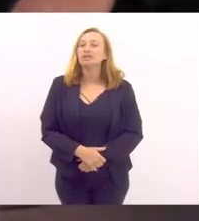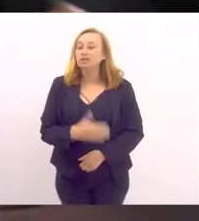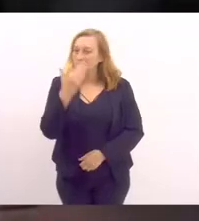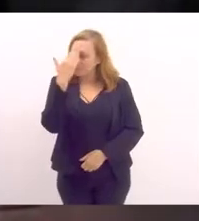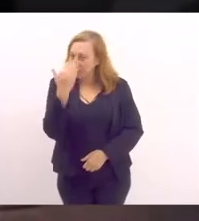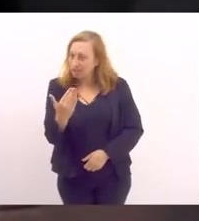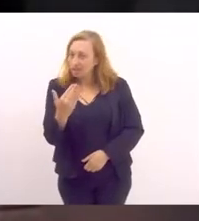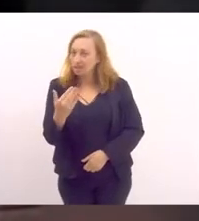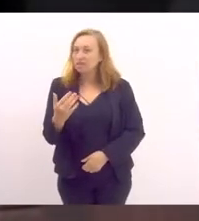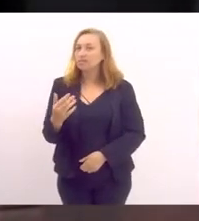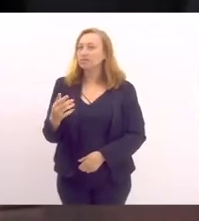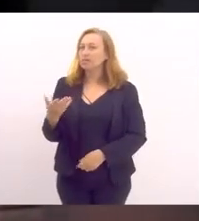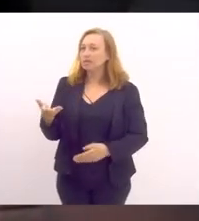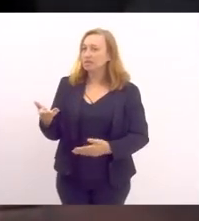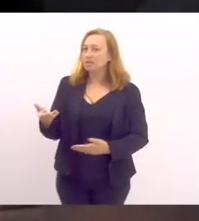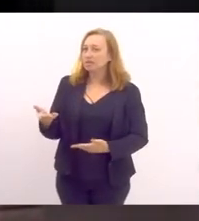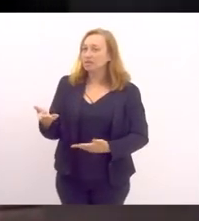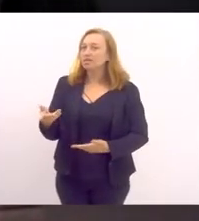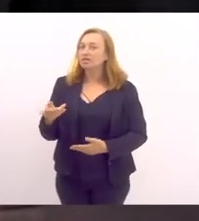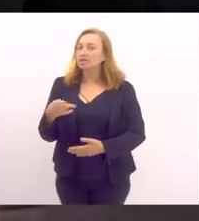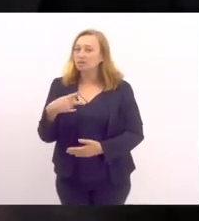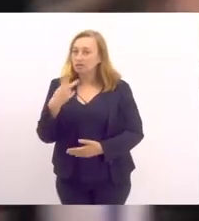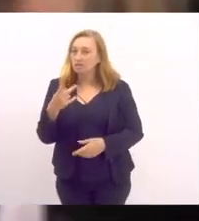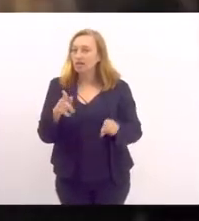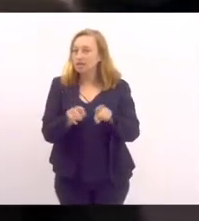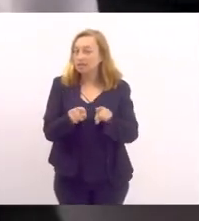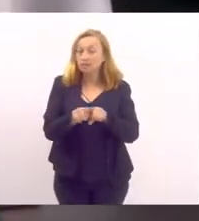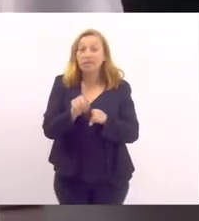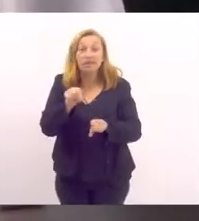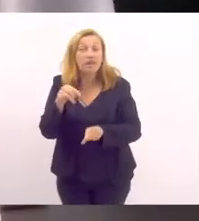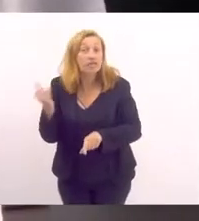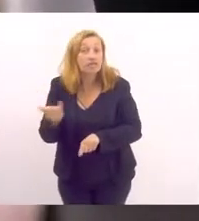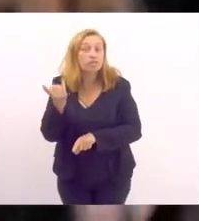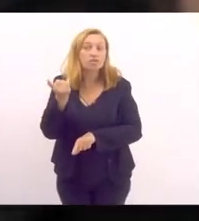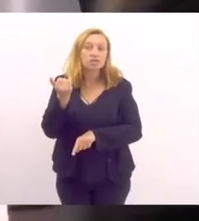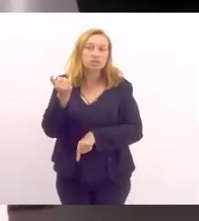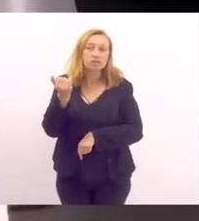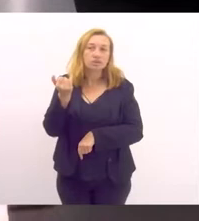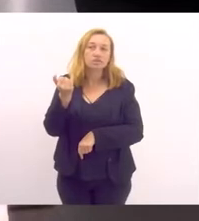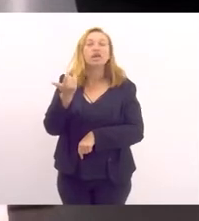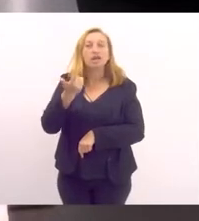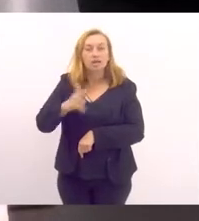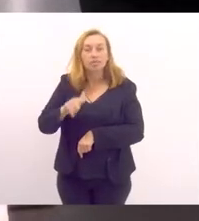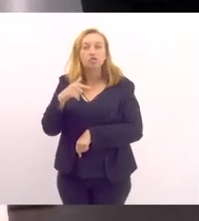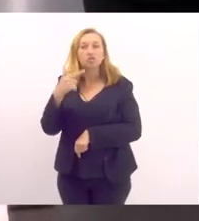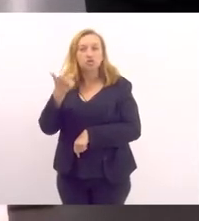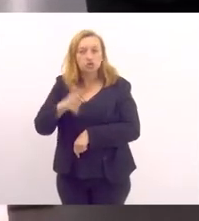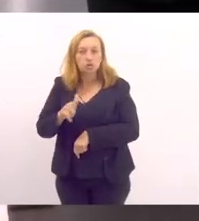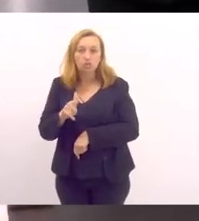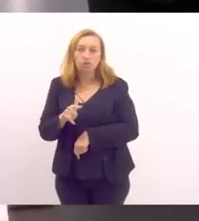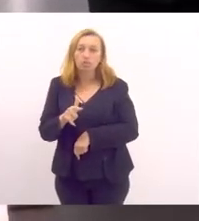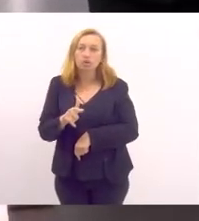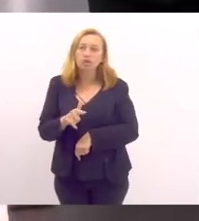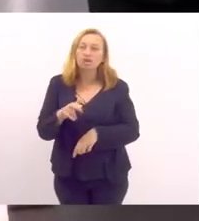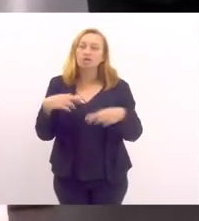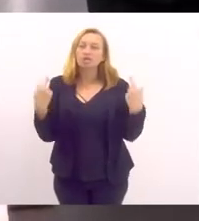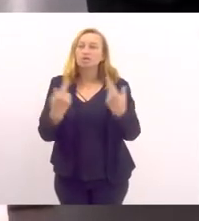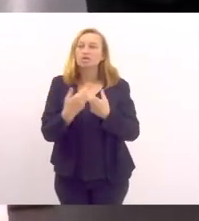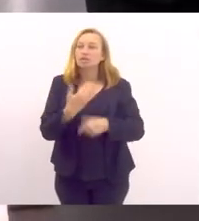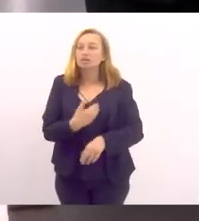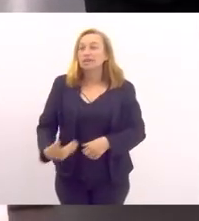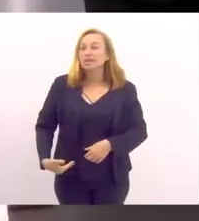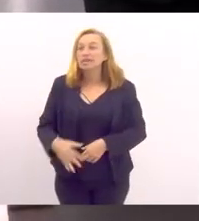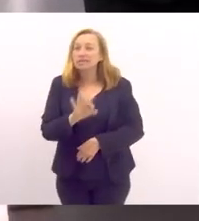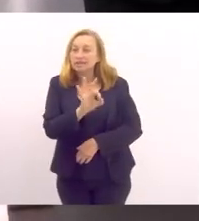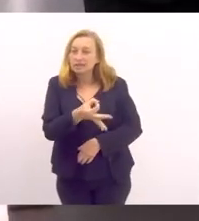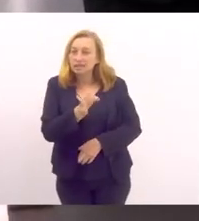Obrigado, senhor, também pela participação, que eu acho de suma importância. Repito mais uma vez, a audiência pública é